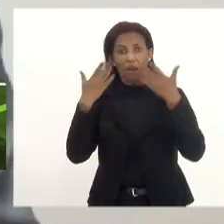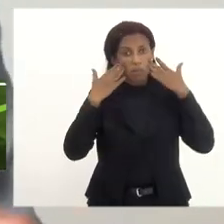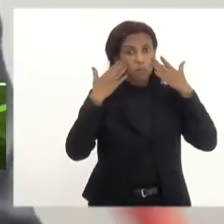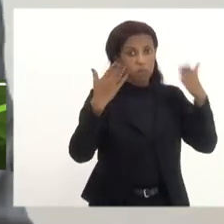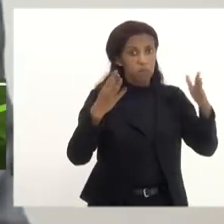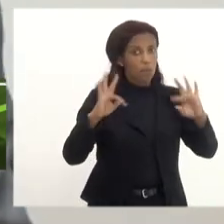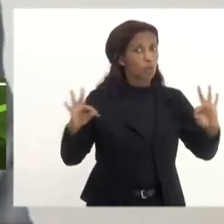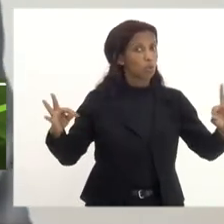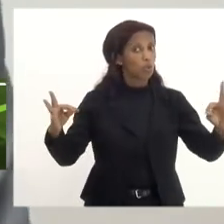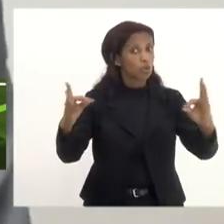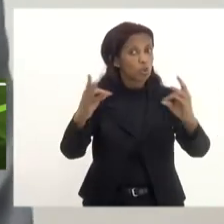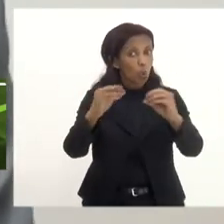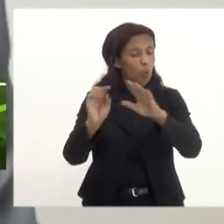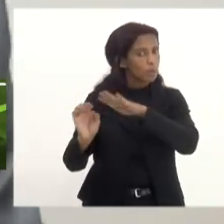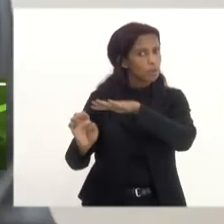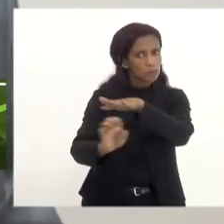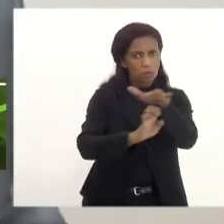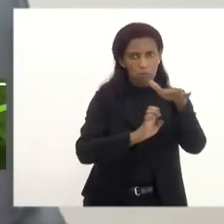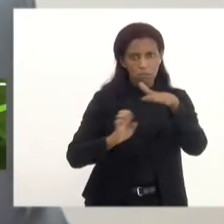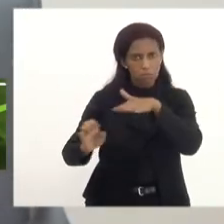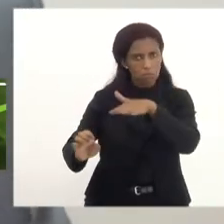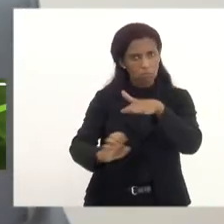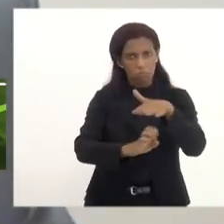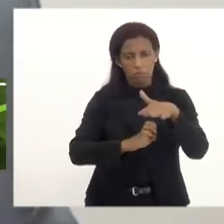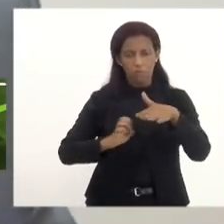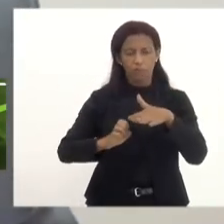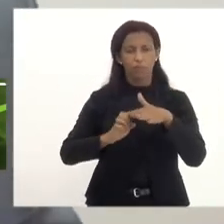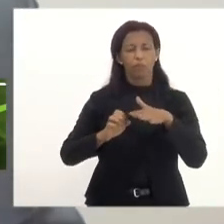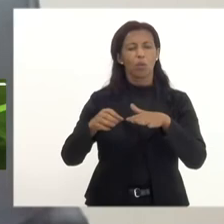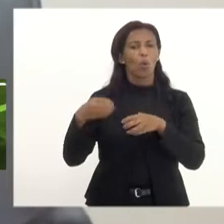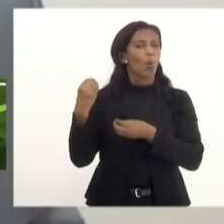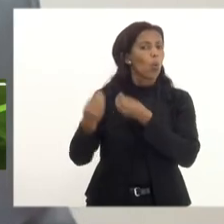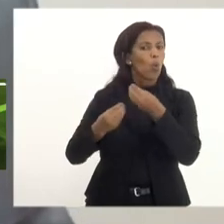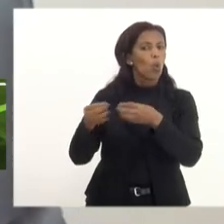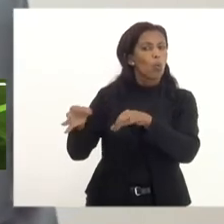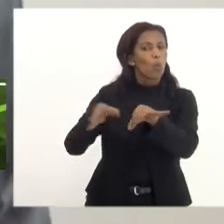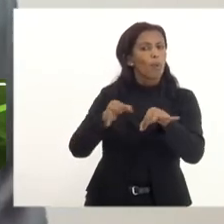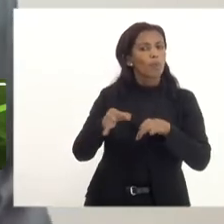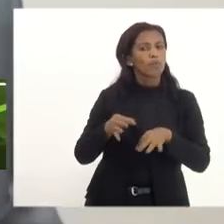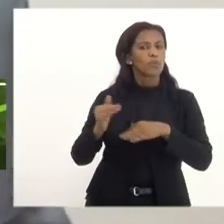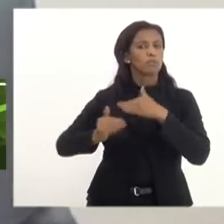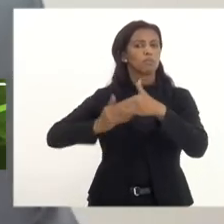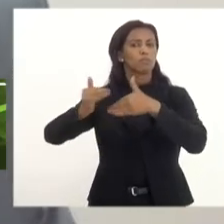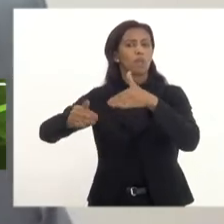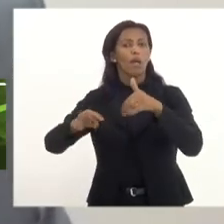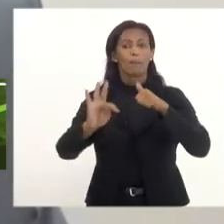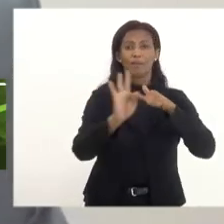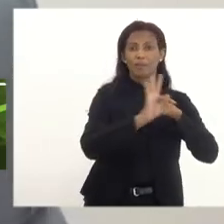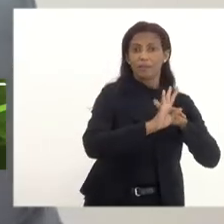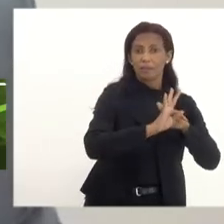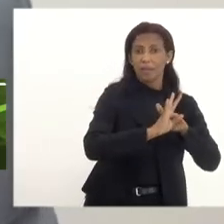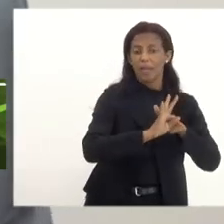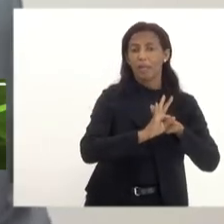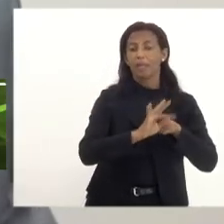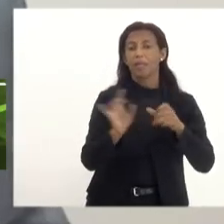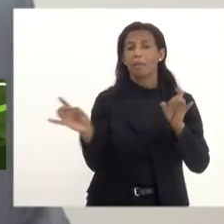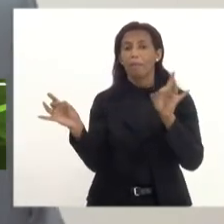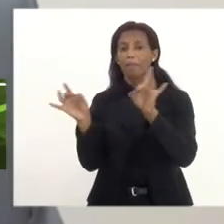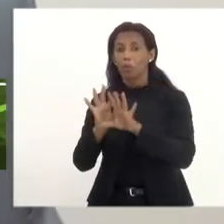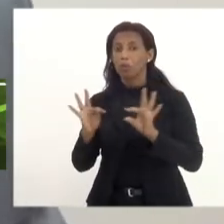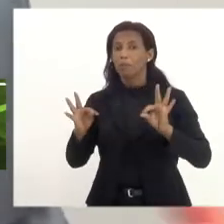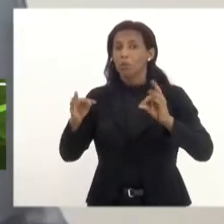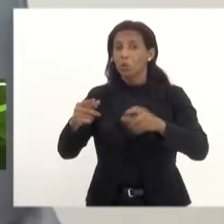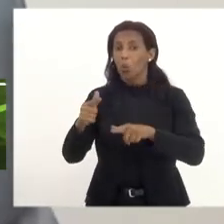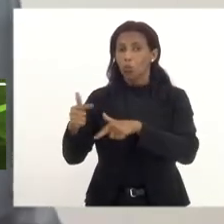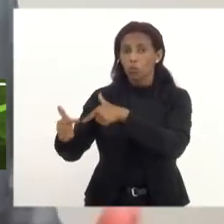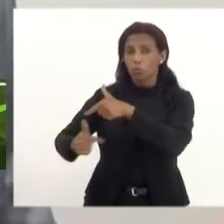para todas as empresas como o projeto vai ser desenvolvido, a parte técnica é disponibilizada para todo o